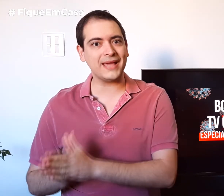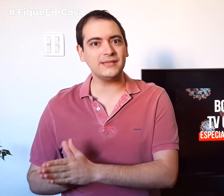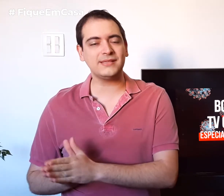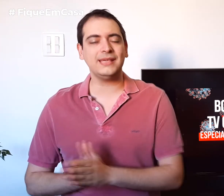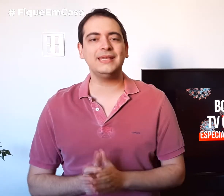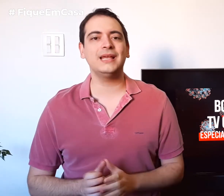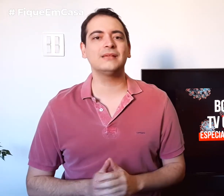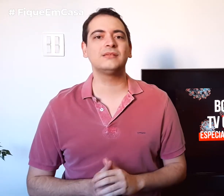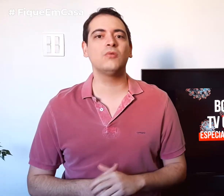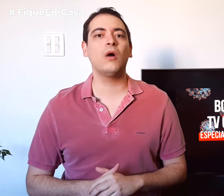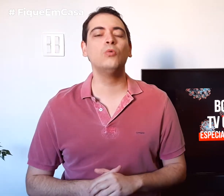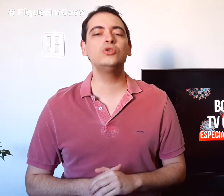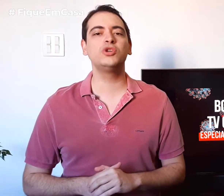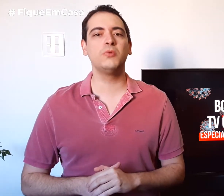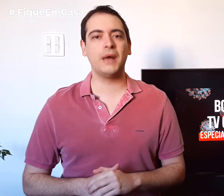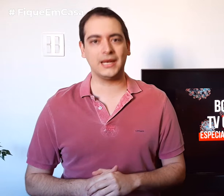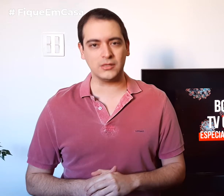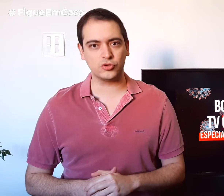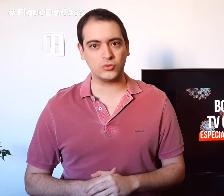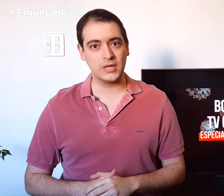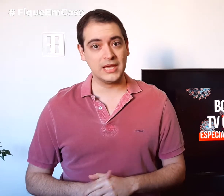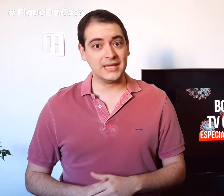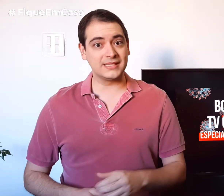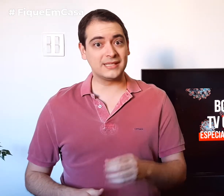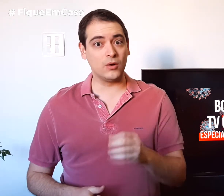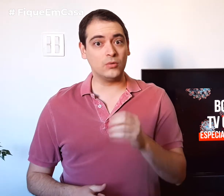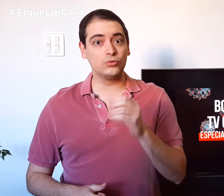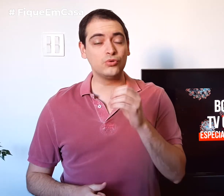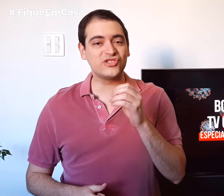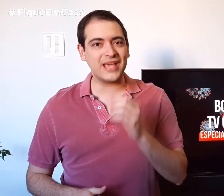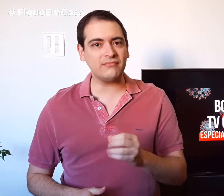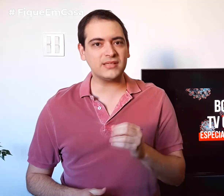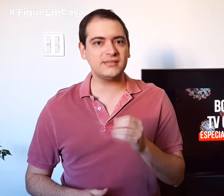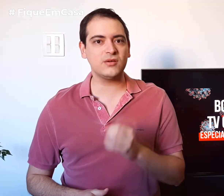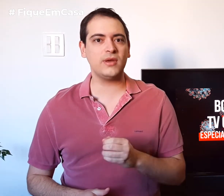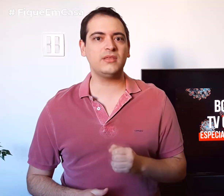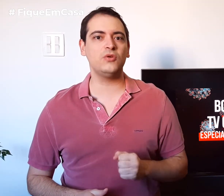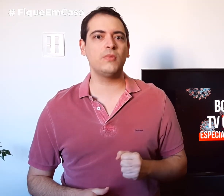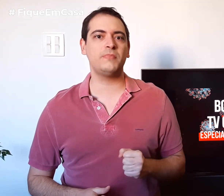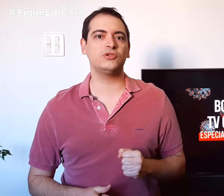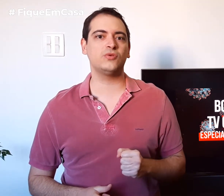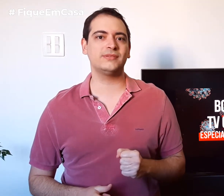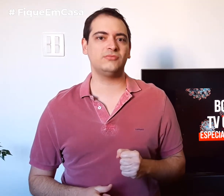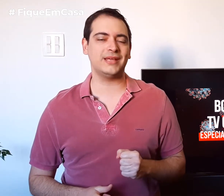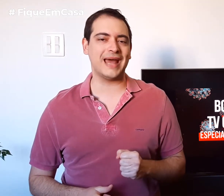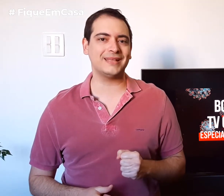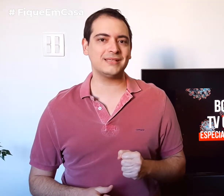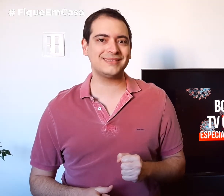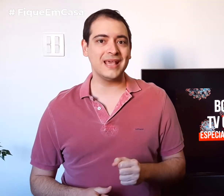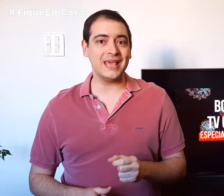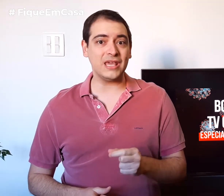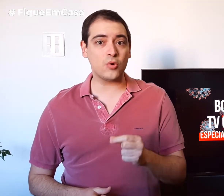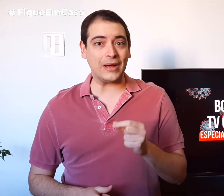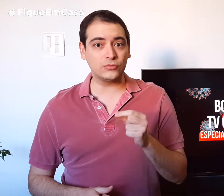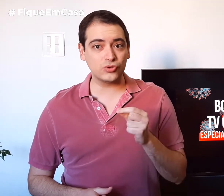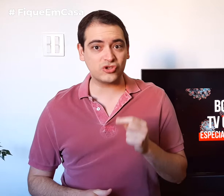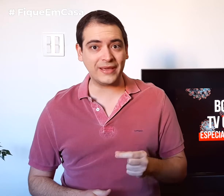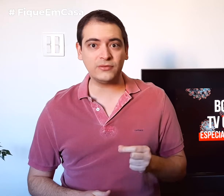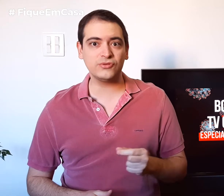a mais em relação ao último balanço. São 251 pessoas internadas